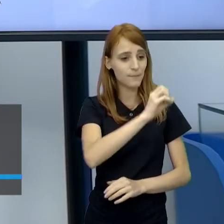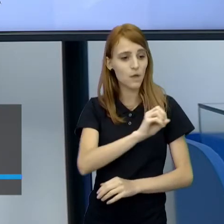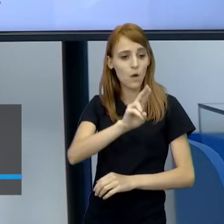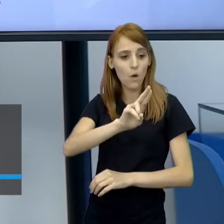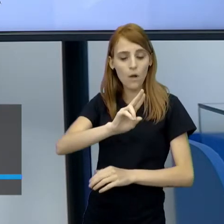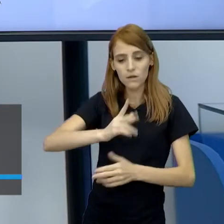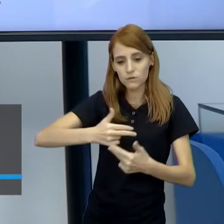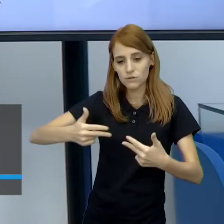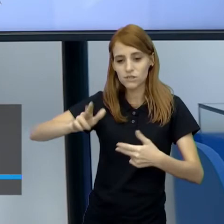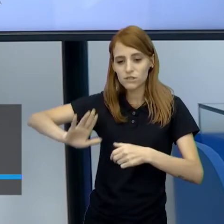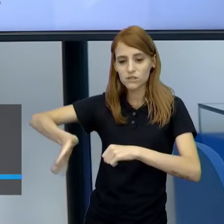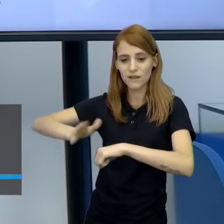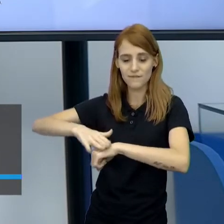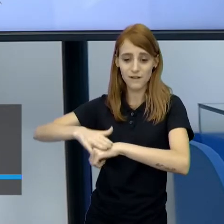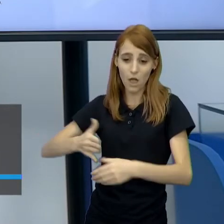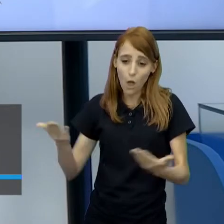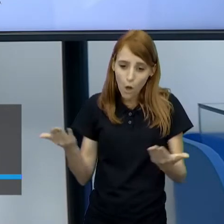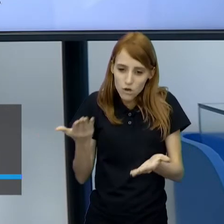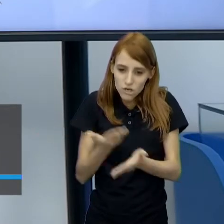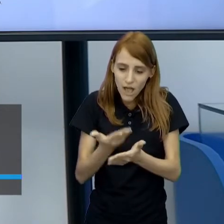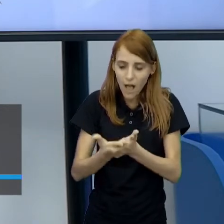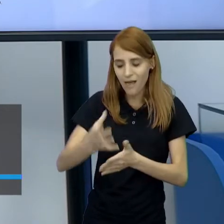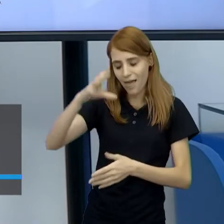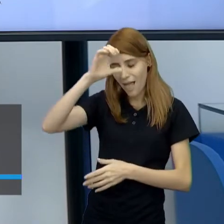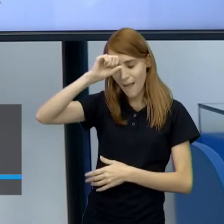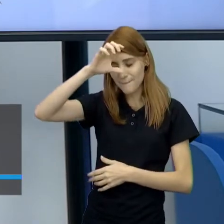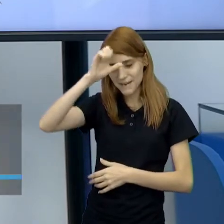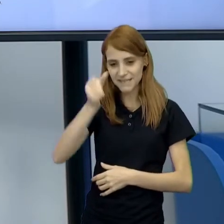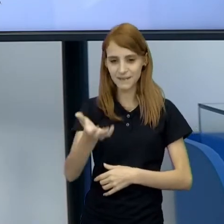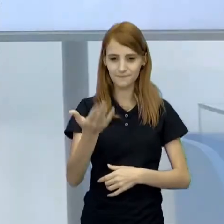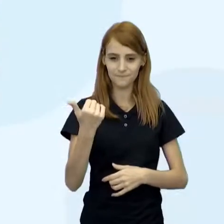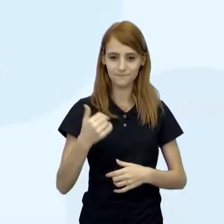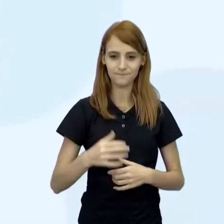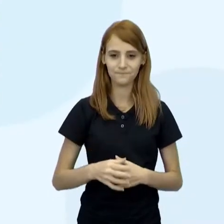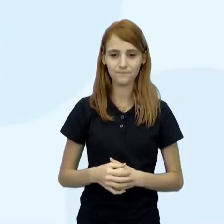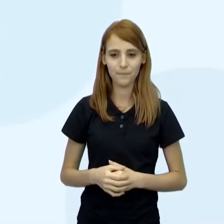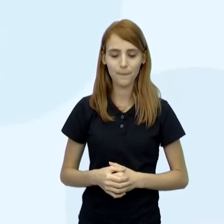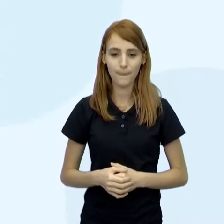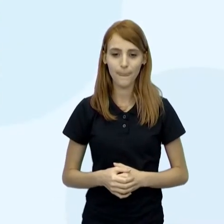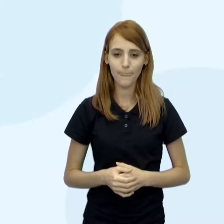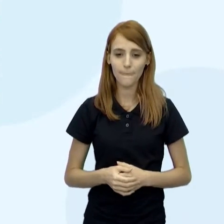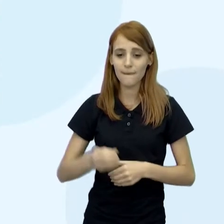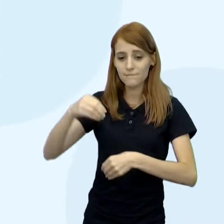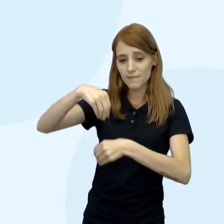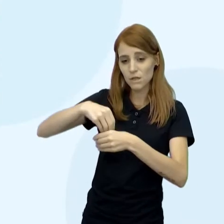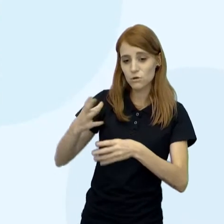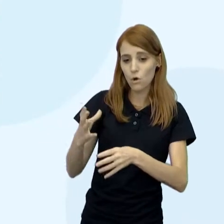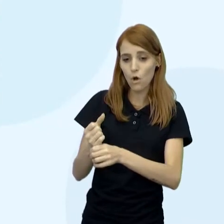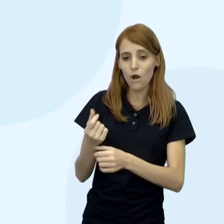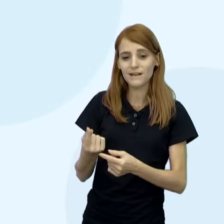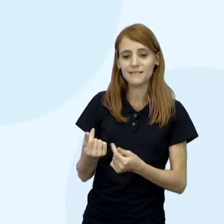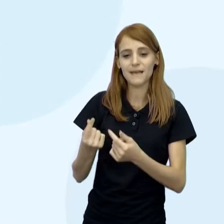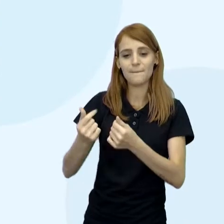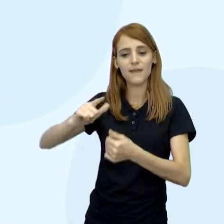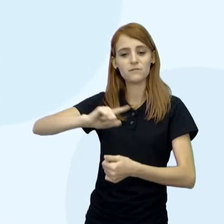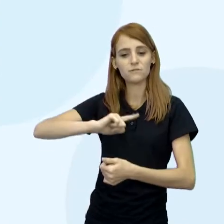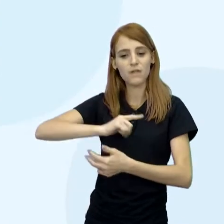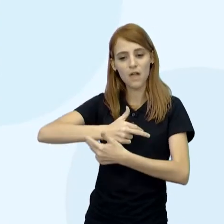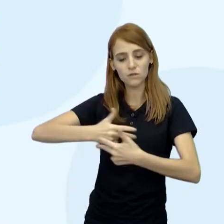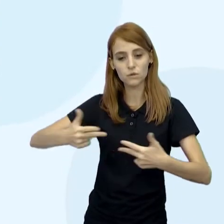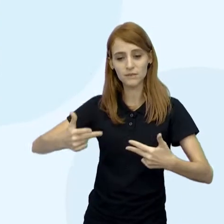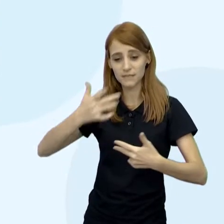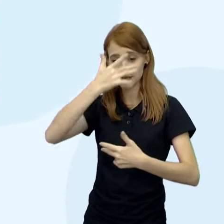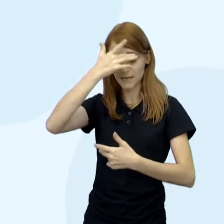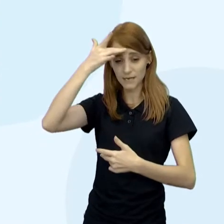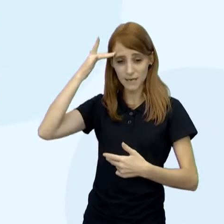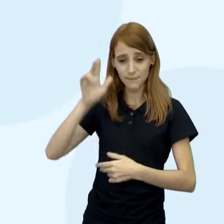realizado, isso a gente vai ver na aula de hoje. Vamos ver então, vamos terminar de fazer a leitura. Então, nesse orçamento, registraremos todas as despesas de uma